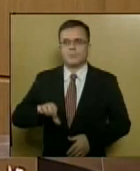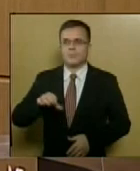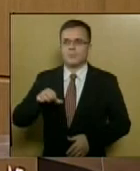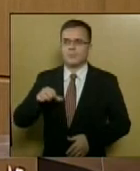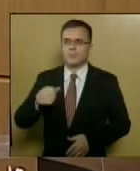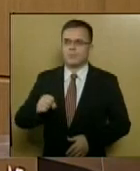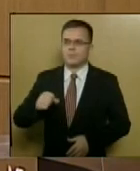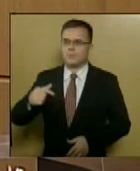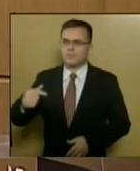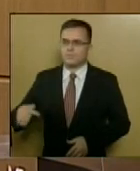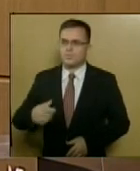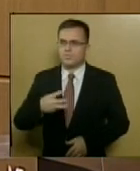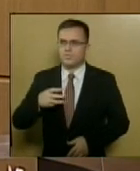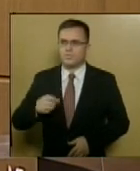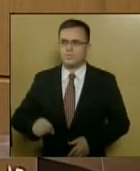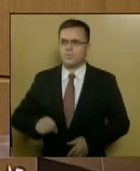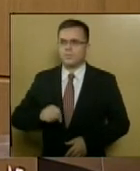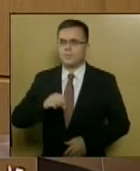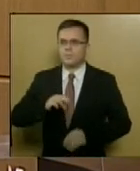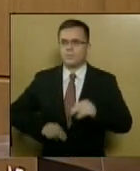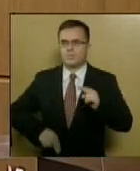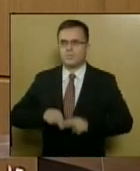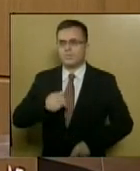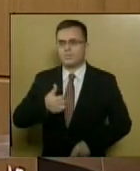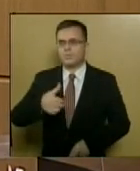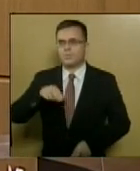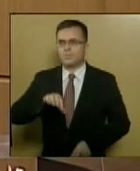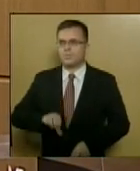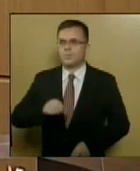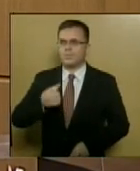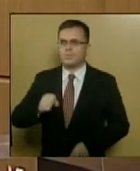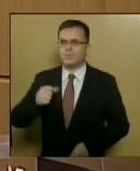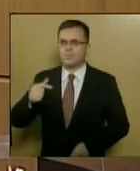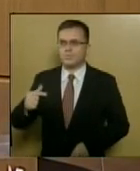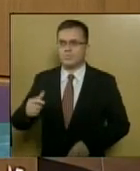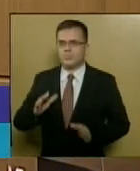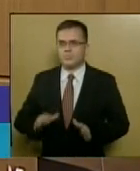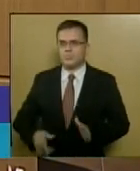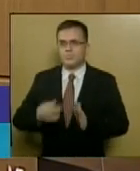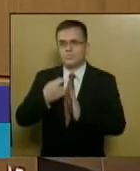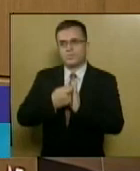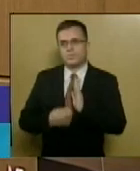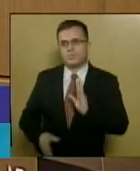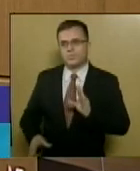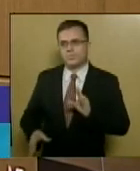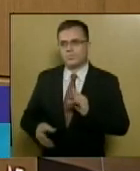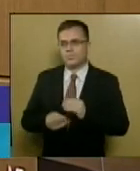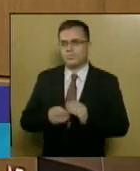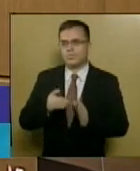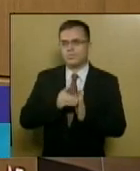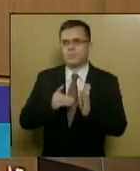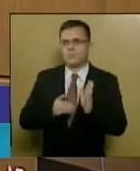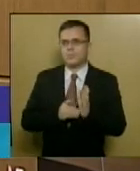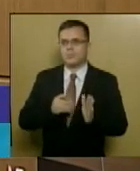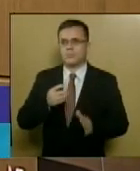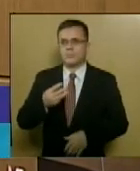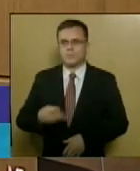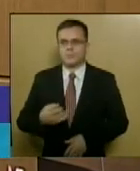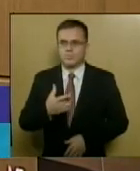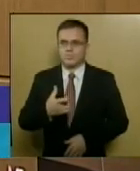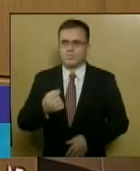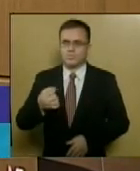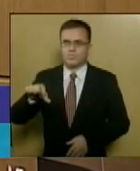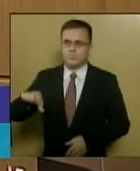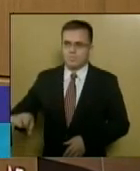2/1987, de 30 de junho de 1987, com a redação dada pelo Decreto Legislativo número